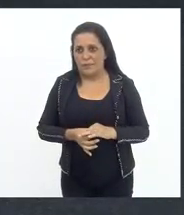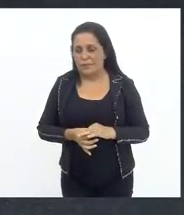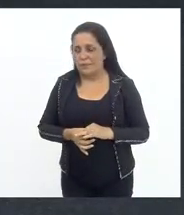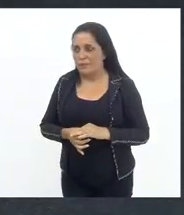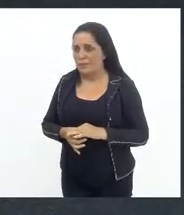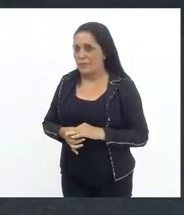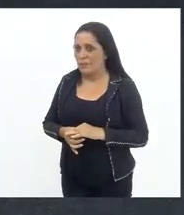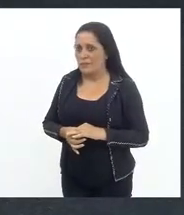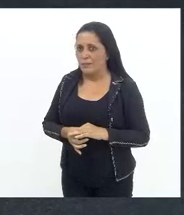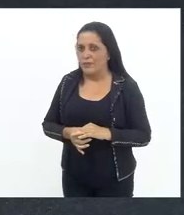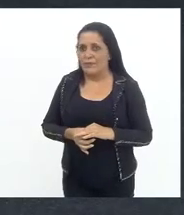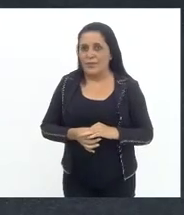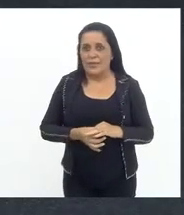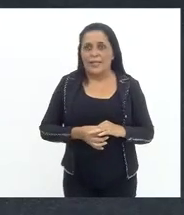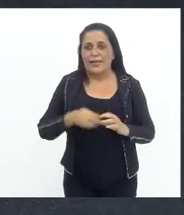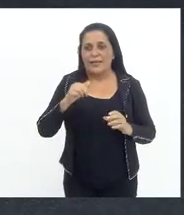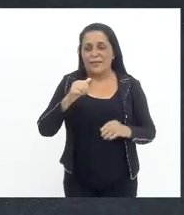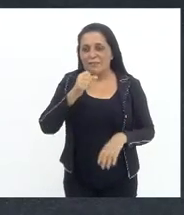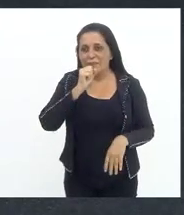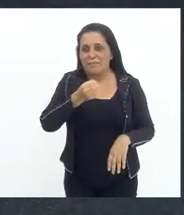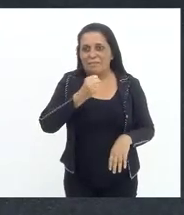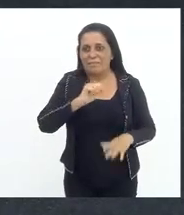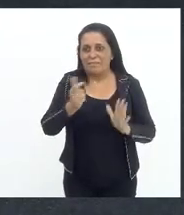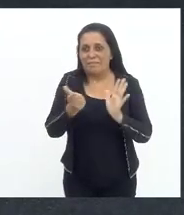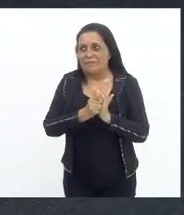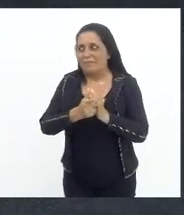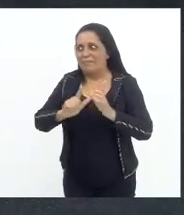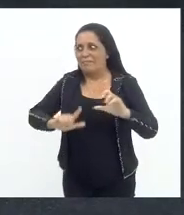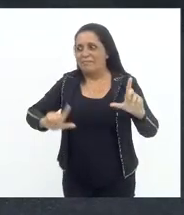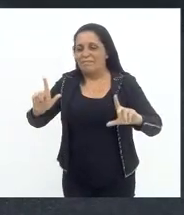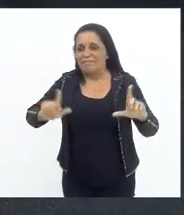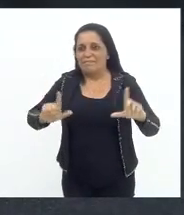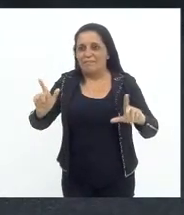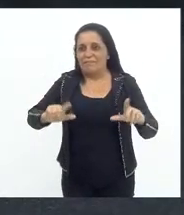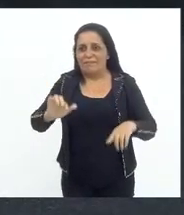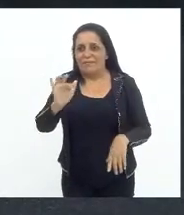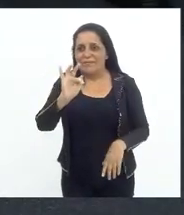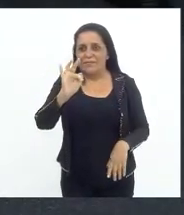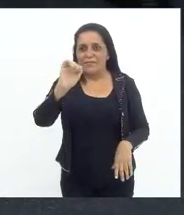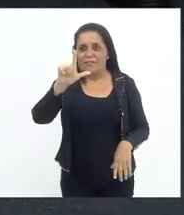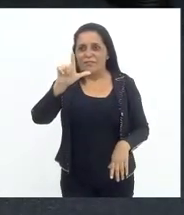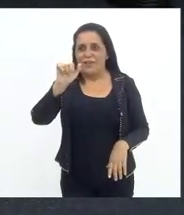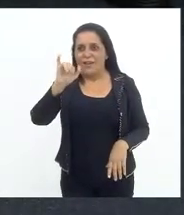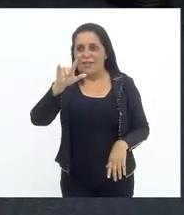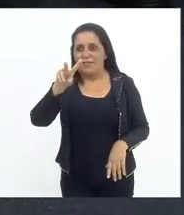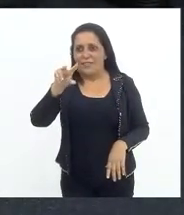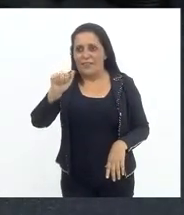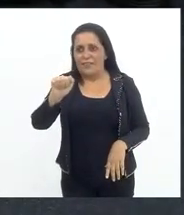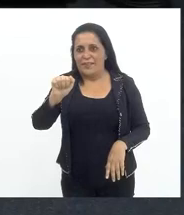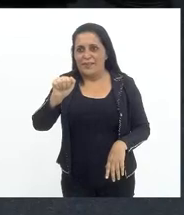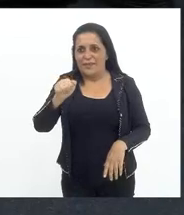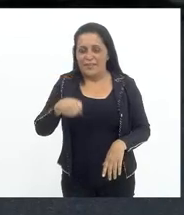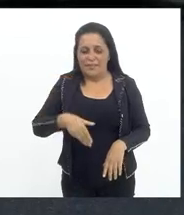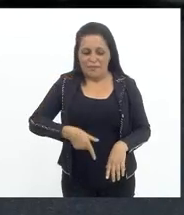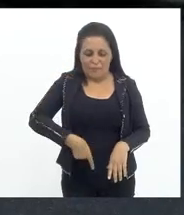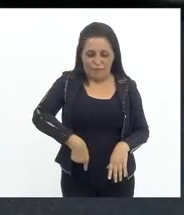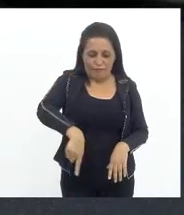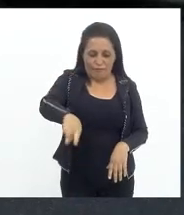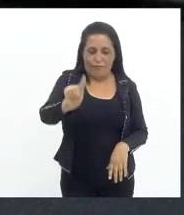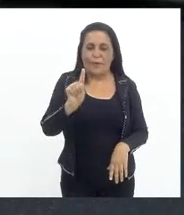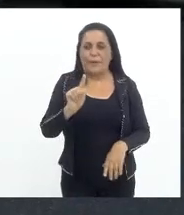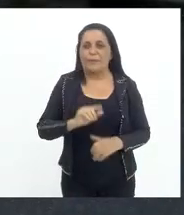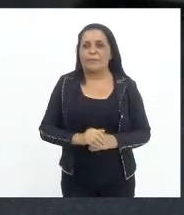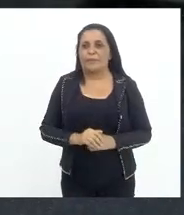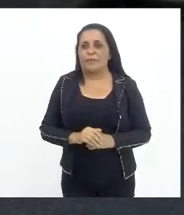E a jornalista Flávia Oliveira foi capaz de